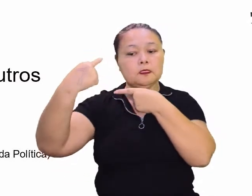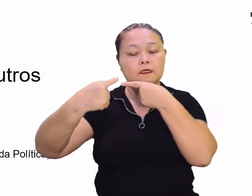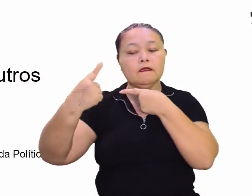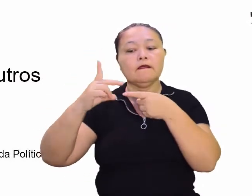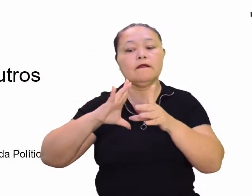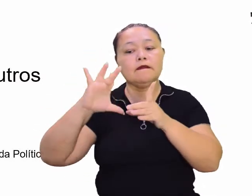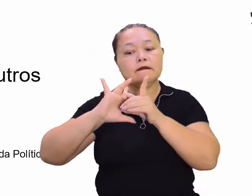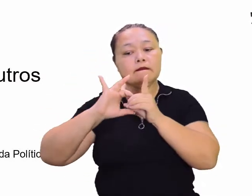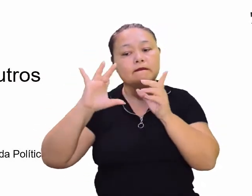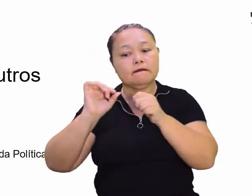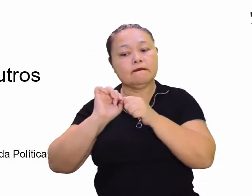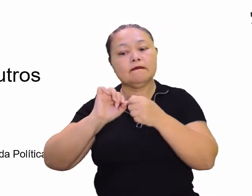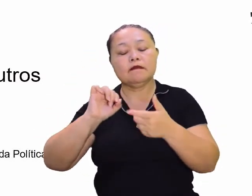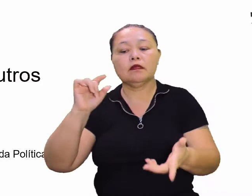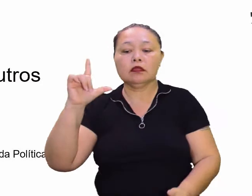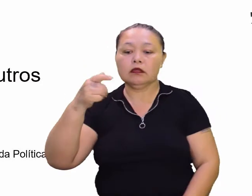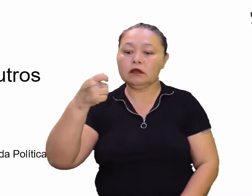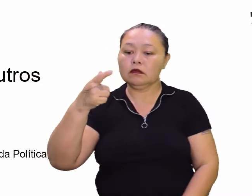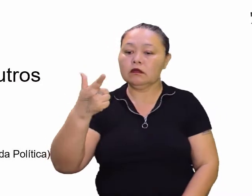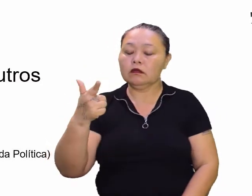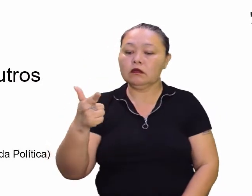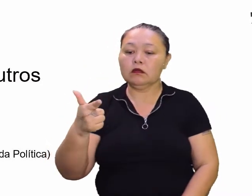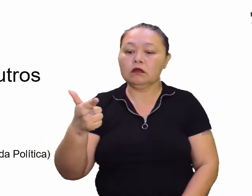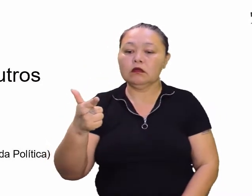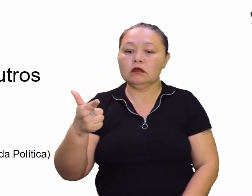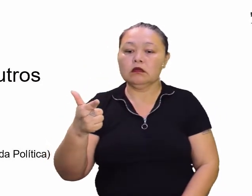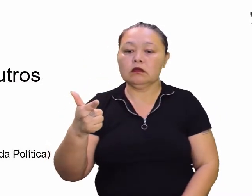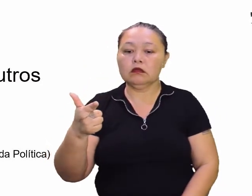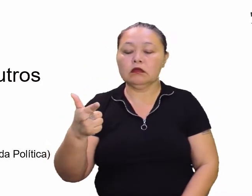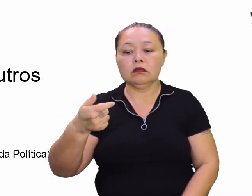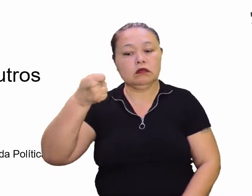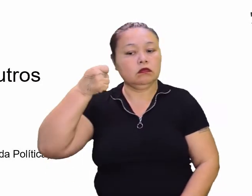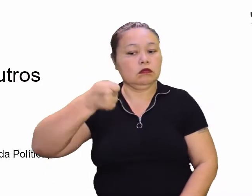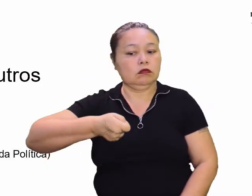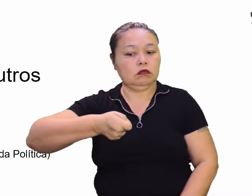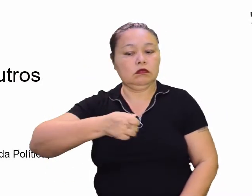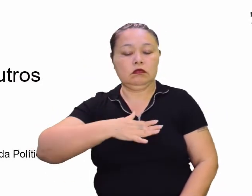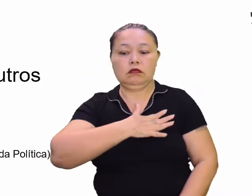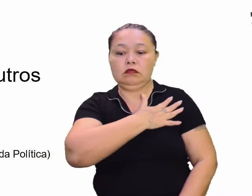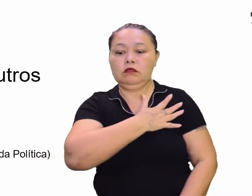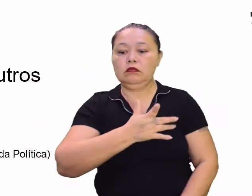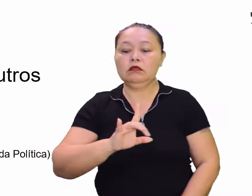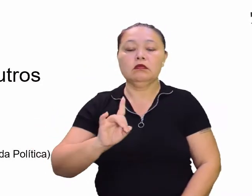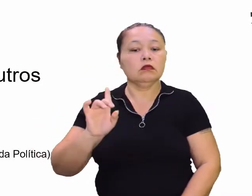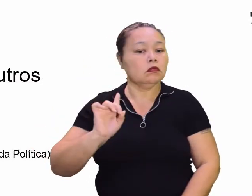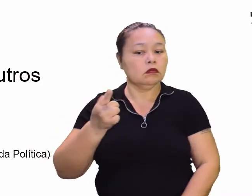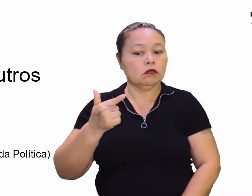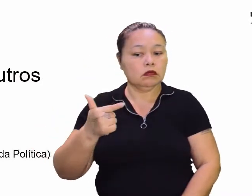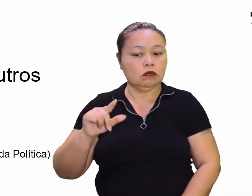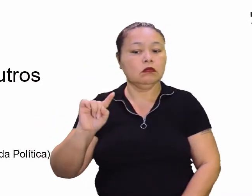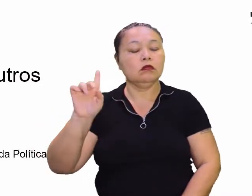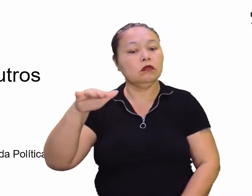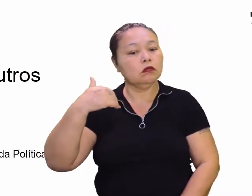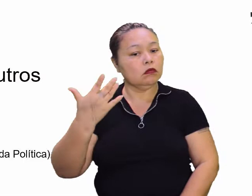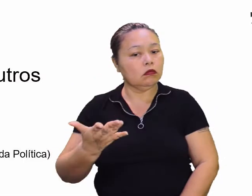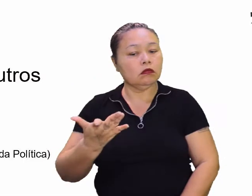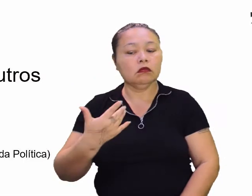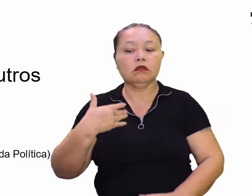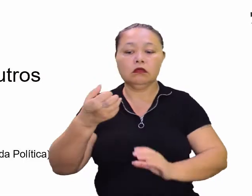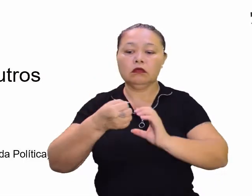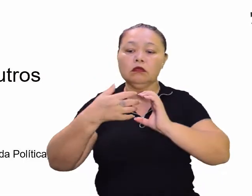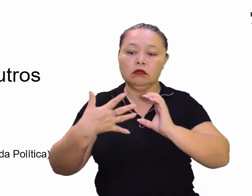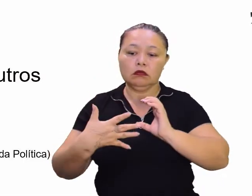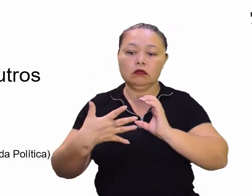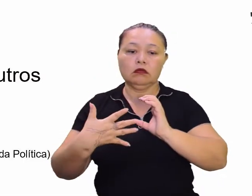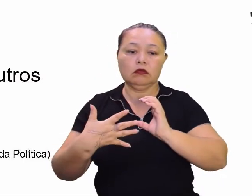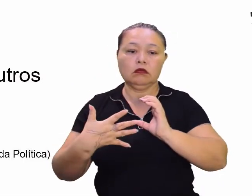há democracia, onde não há a questão de ditadura, um sistema ditatorial. Então, isso acaba sendo umas